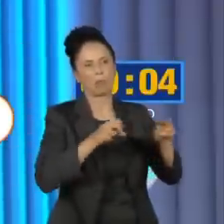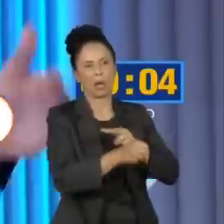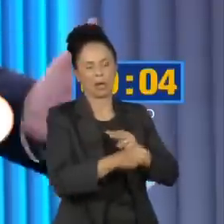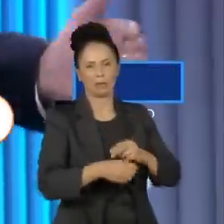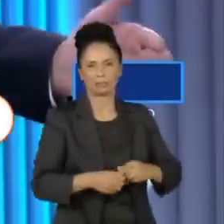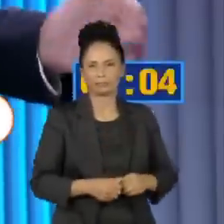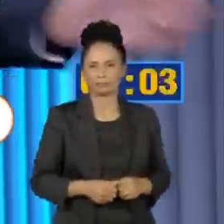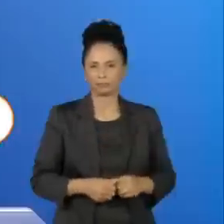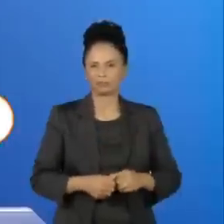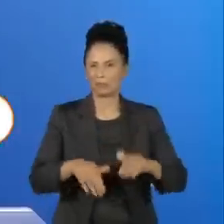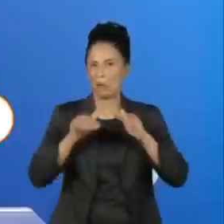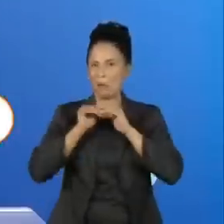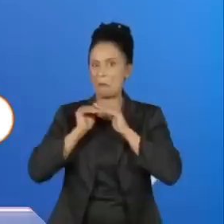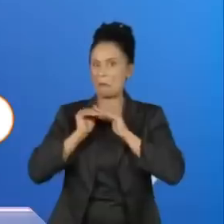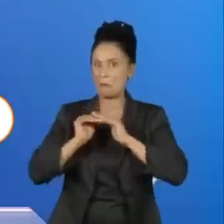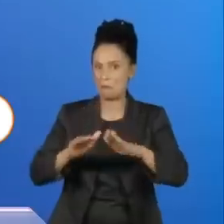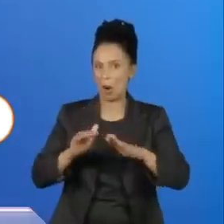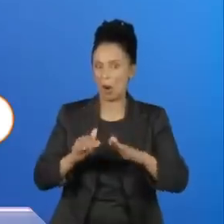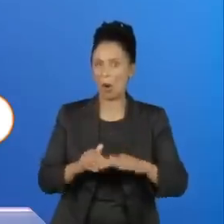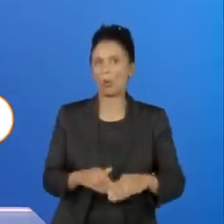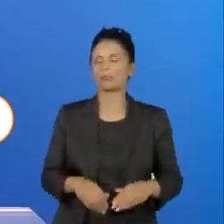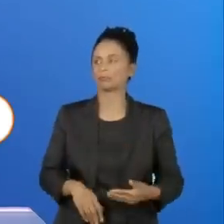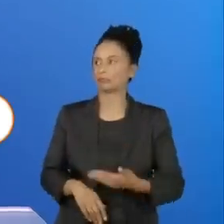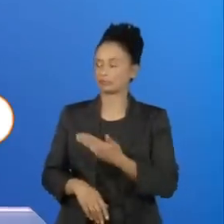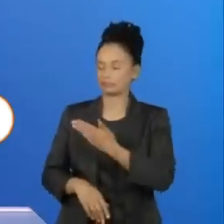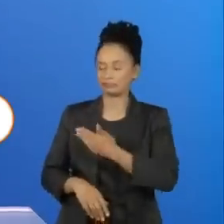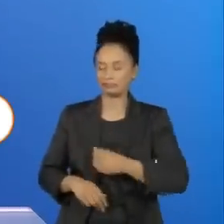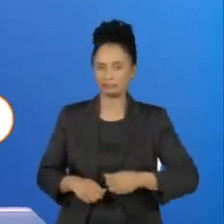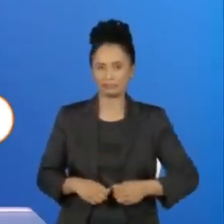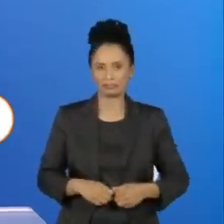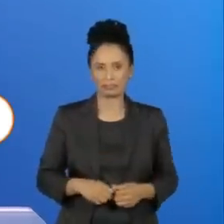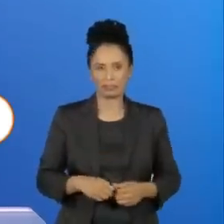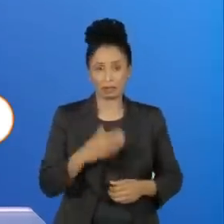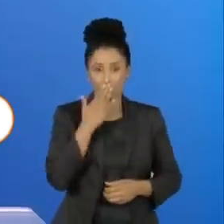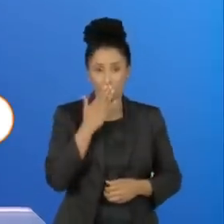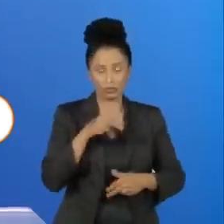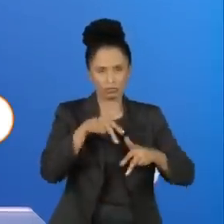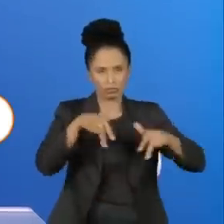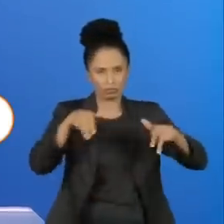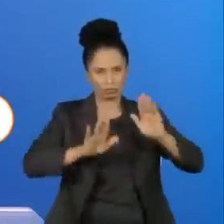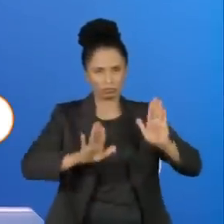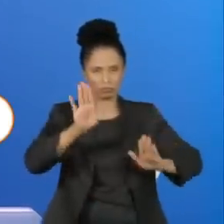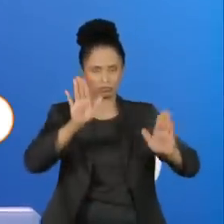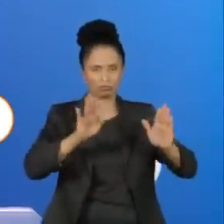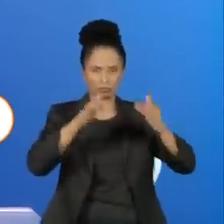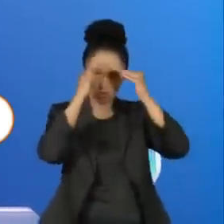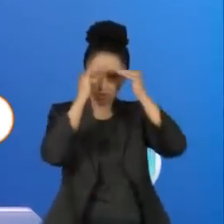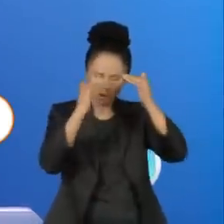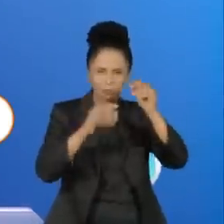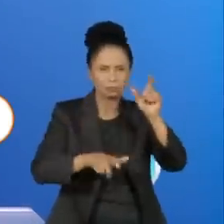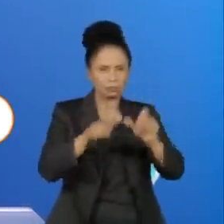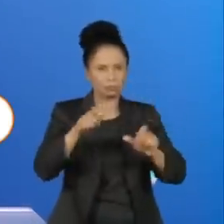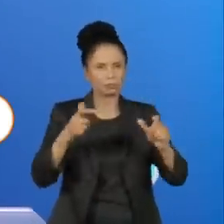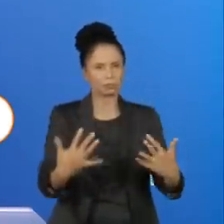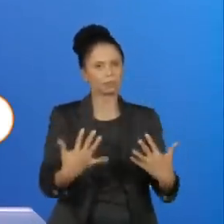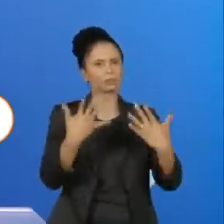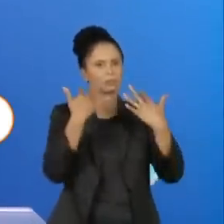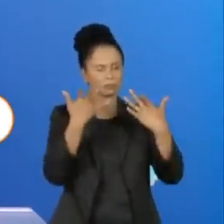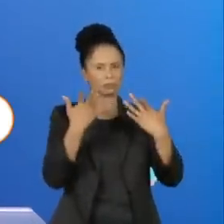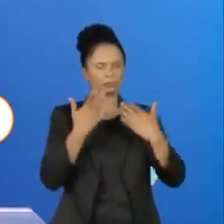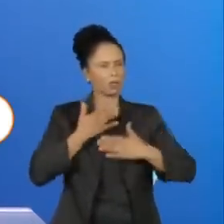do pl à presidência eu vou pedir aos candidatos que em respeito ao público procurem manter